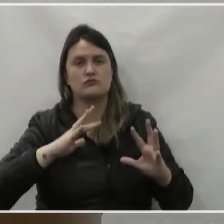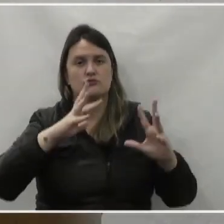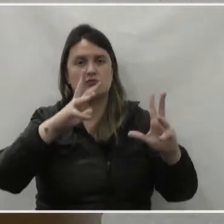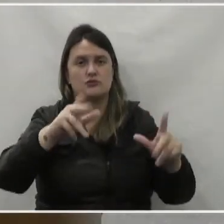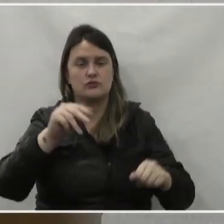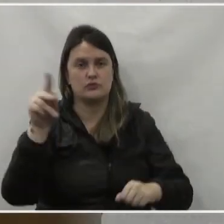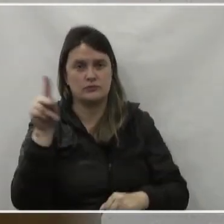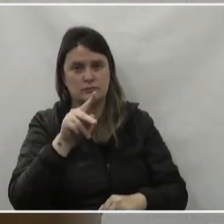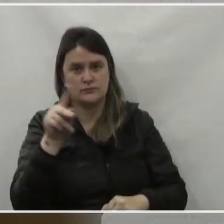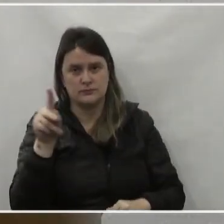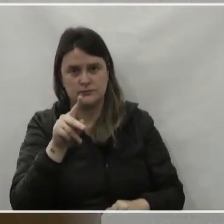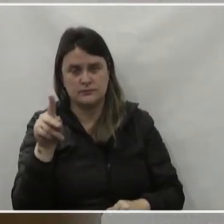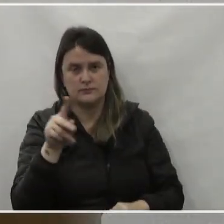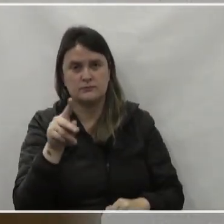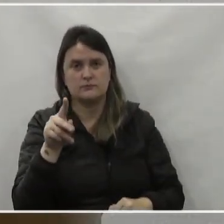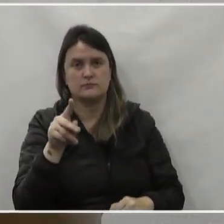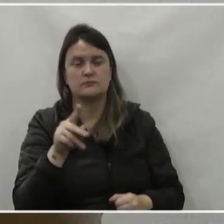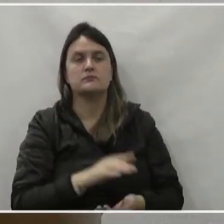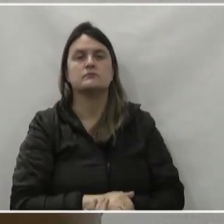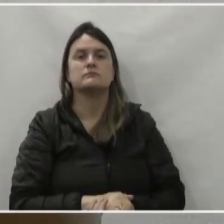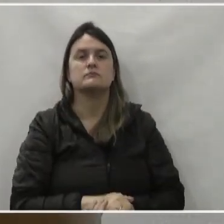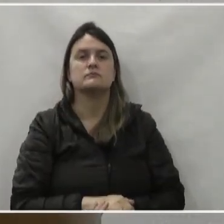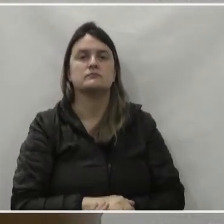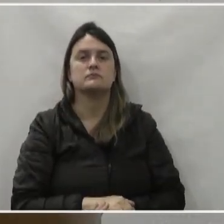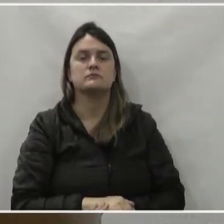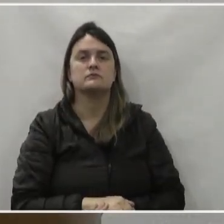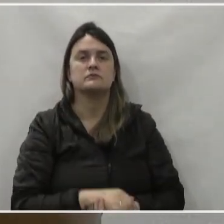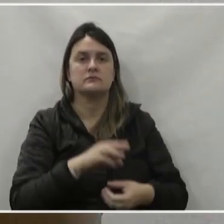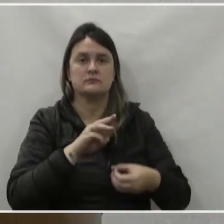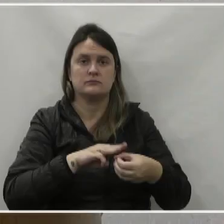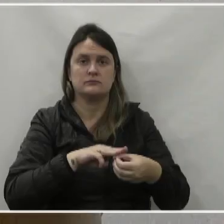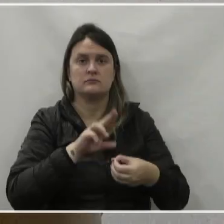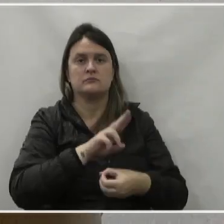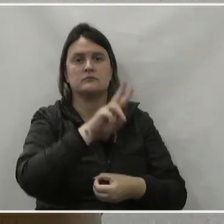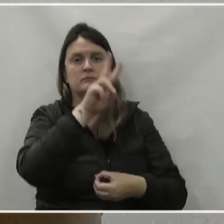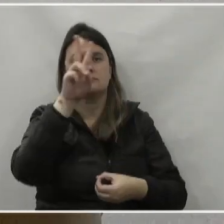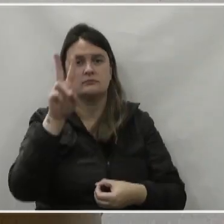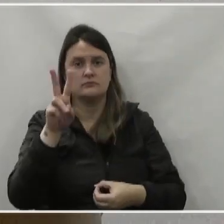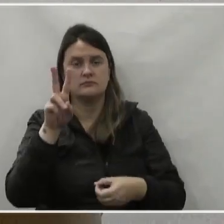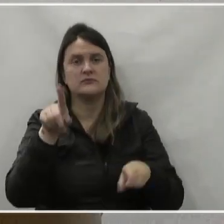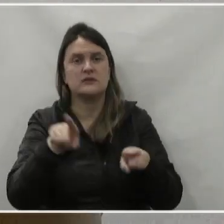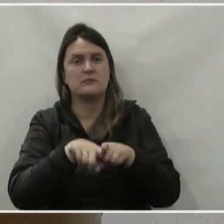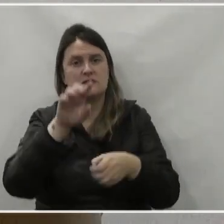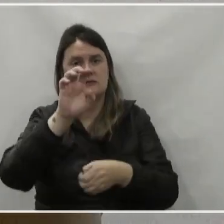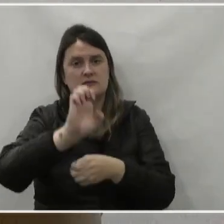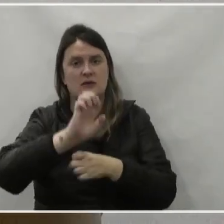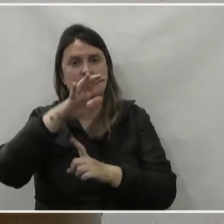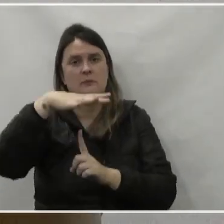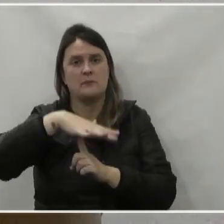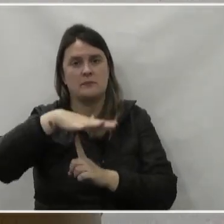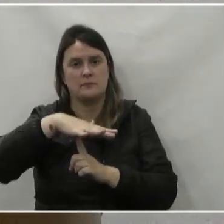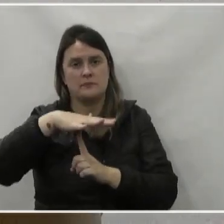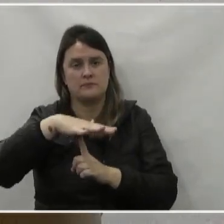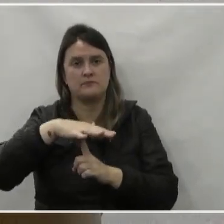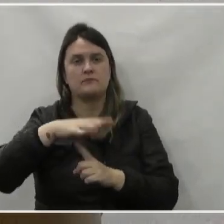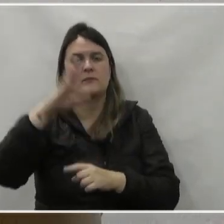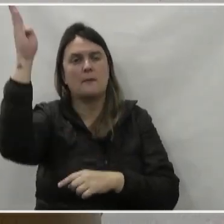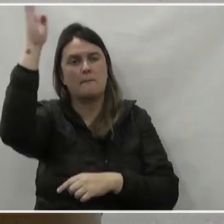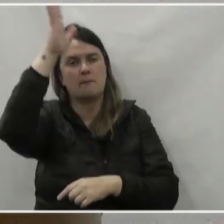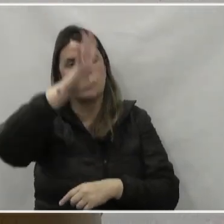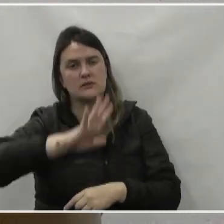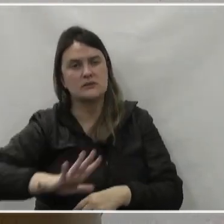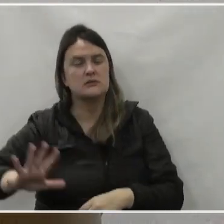os colegas, professores do município de União da Vitória, do Estado do Paraná, do